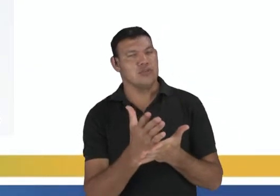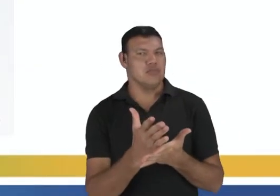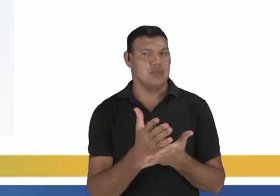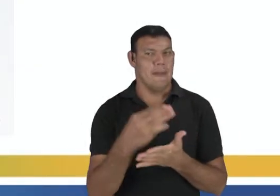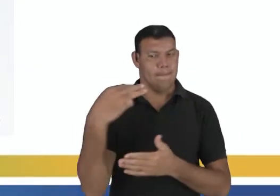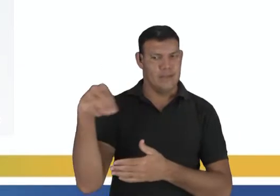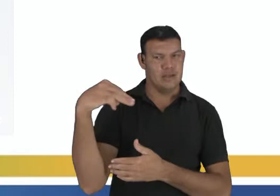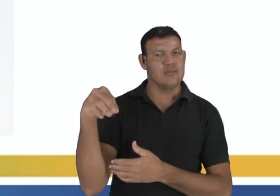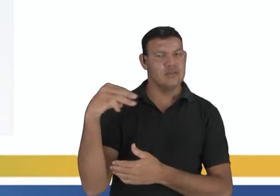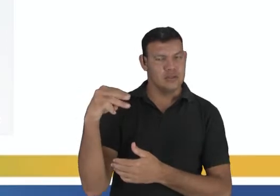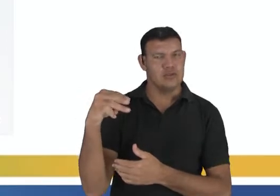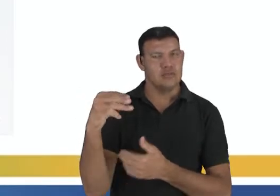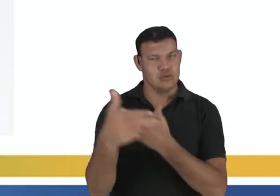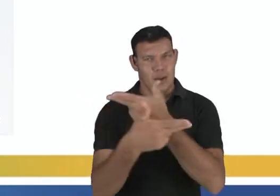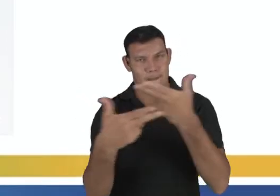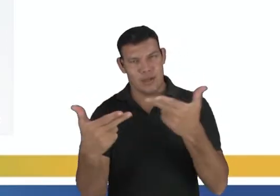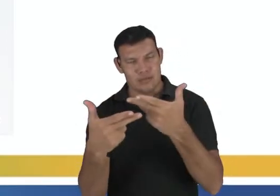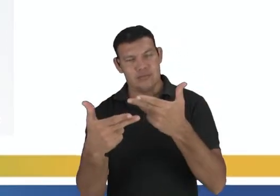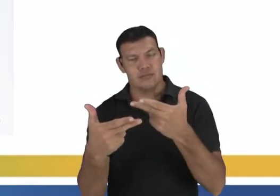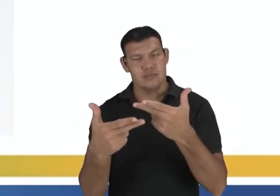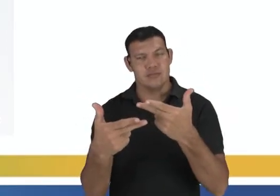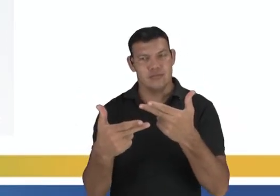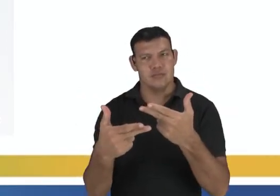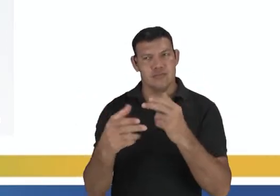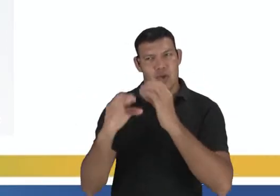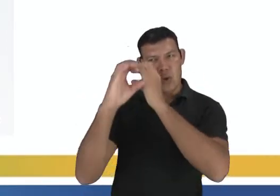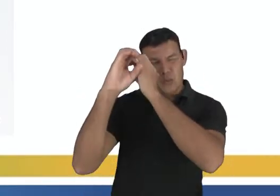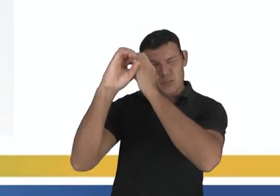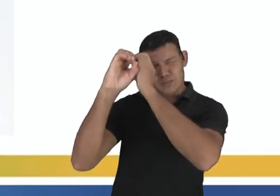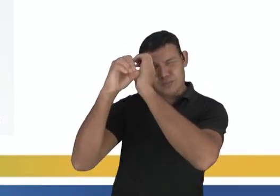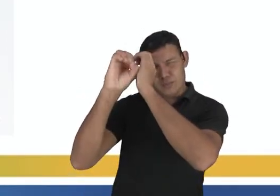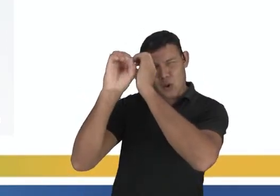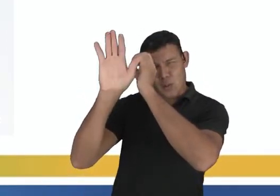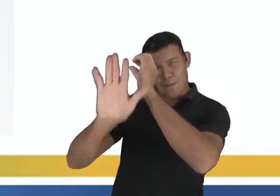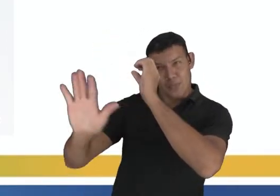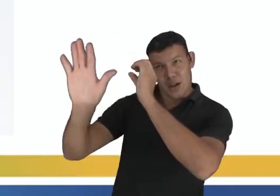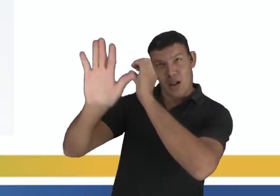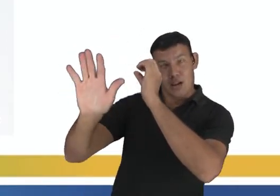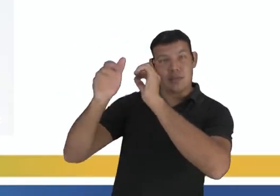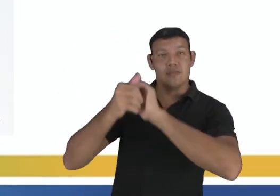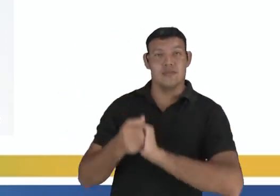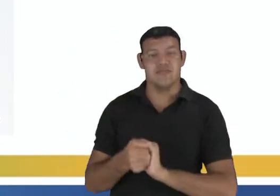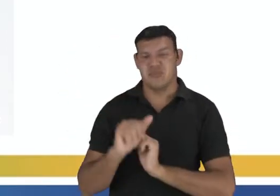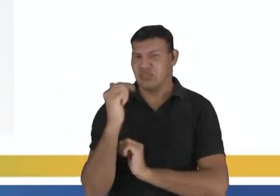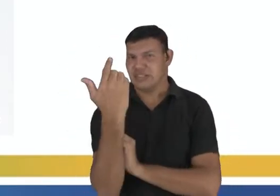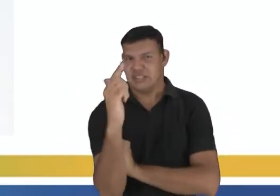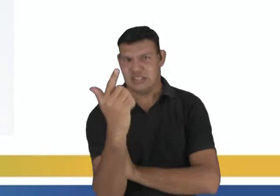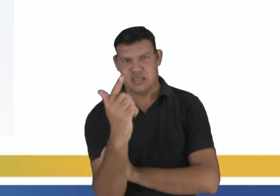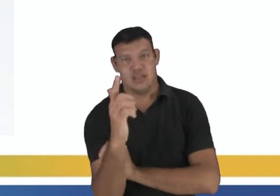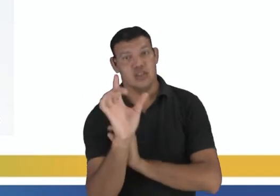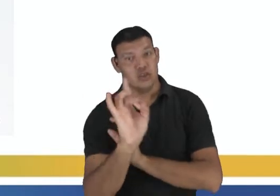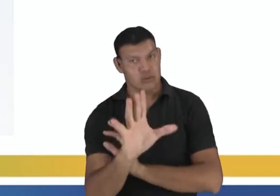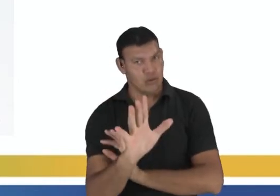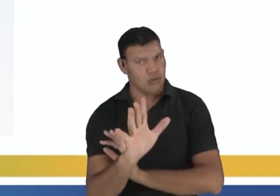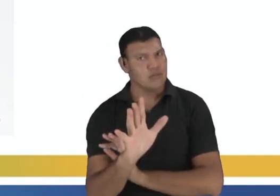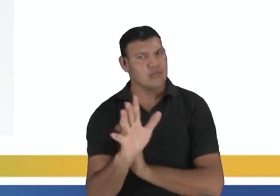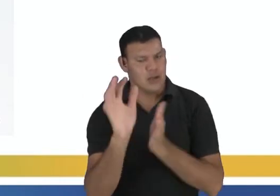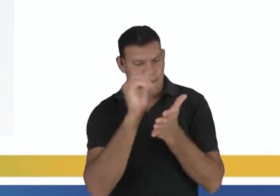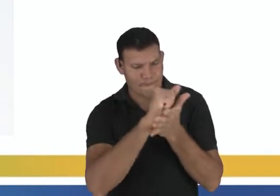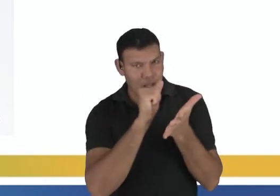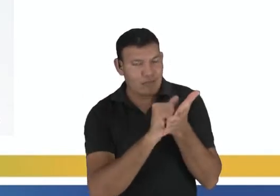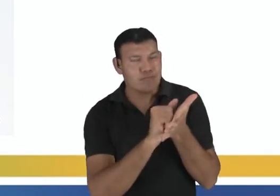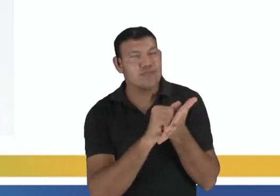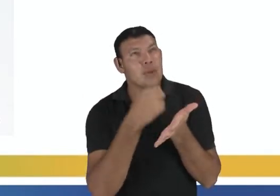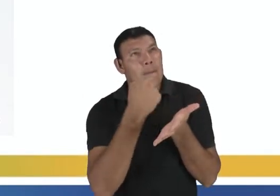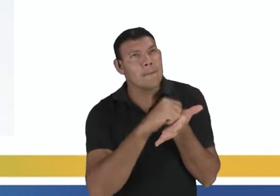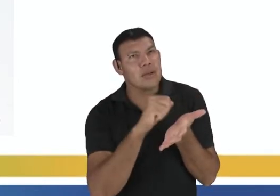dados baseados em algumas observações. Os instrumentos para observações, na época, quase não tinham, mas eles já tinham dados,